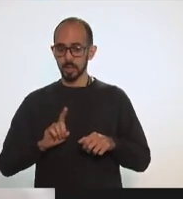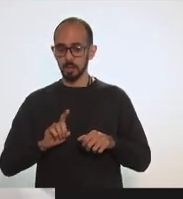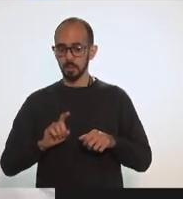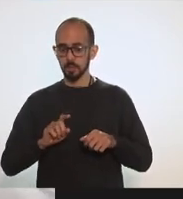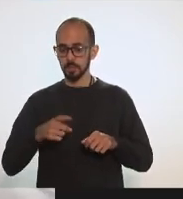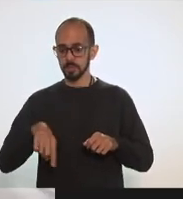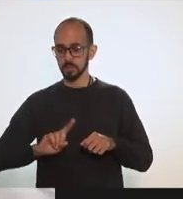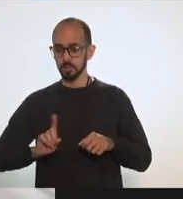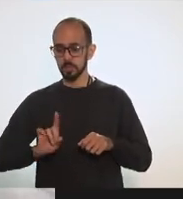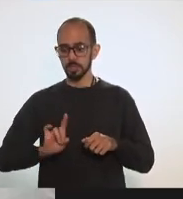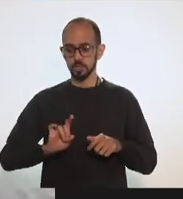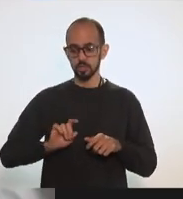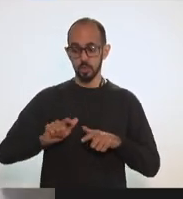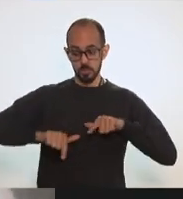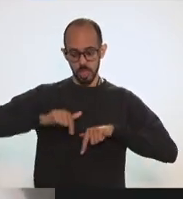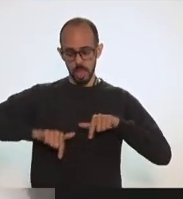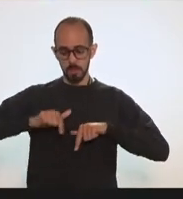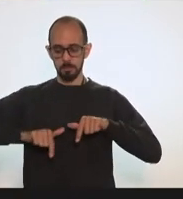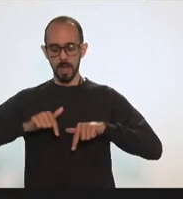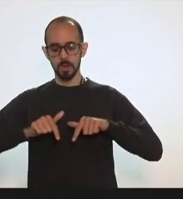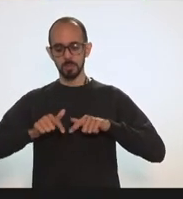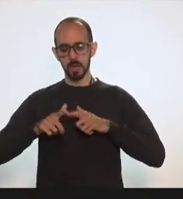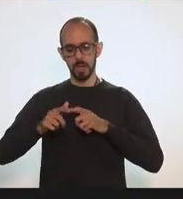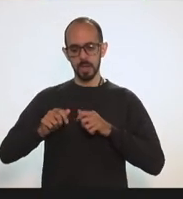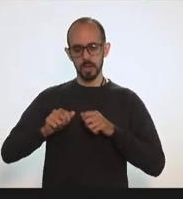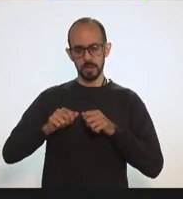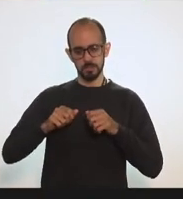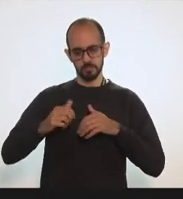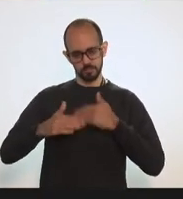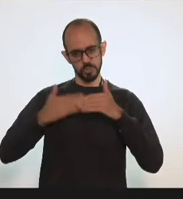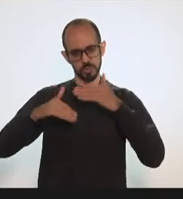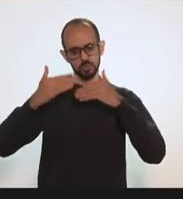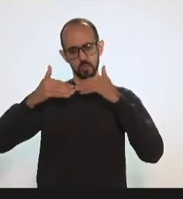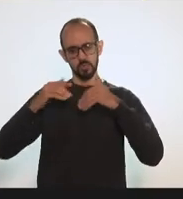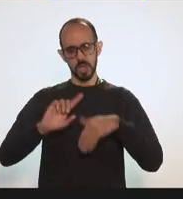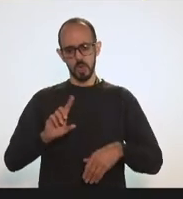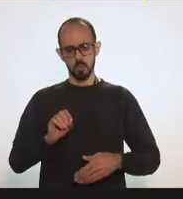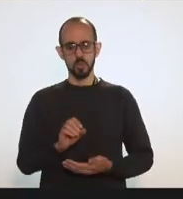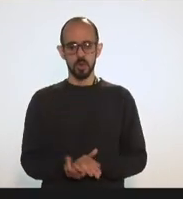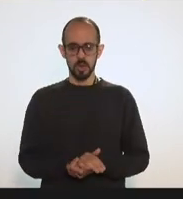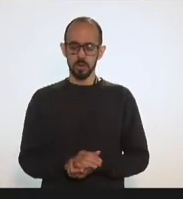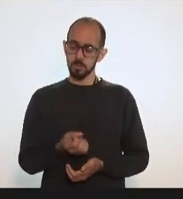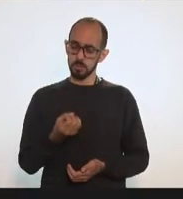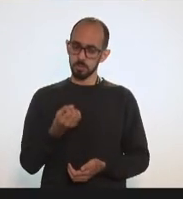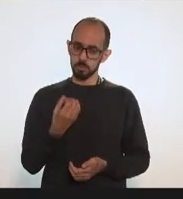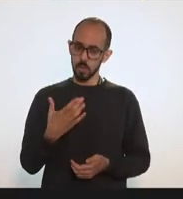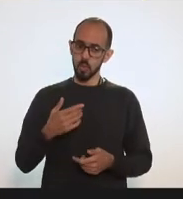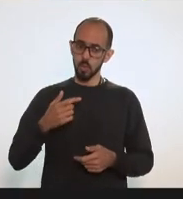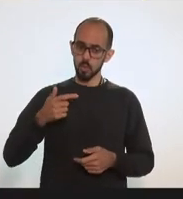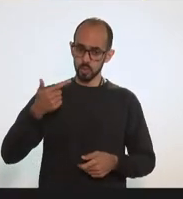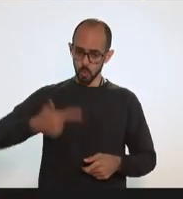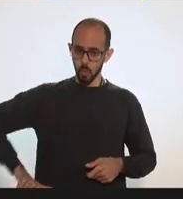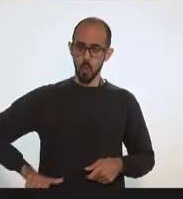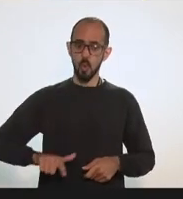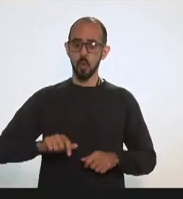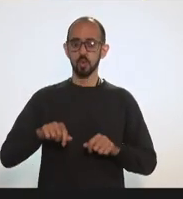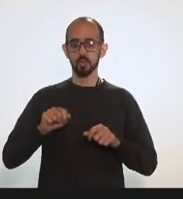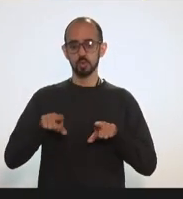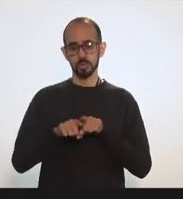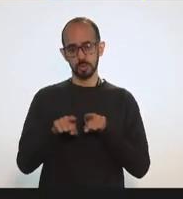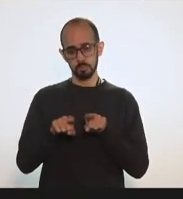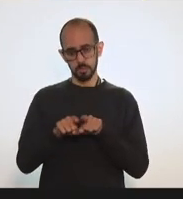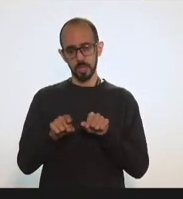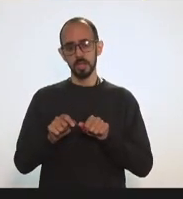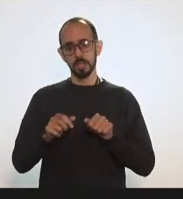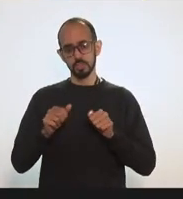desenvolvê-lo, não. Então, parabenizar e dizer que foi uma honra estar contigo. E na próxima, que a gente possa também contar com a tia Ju, a